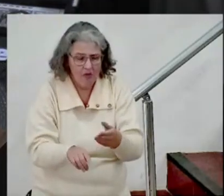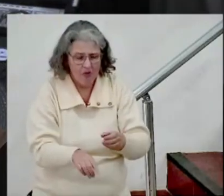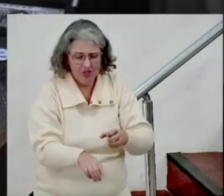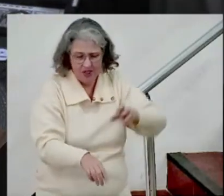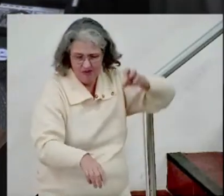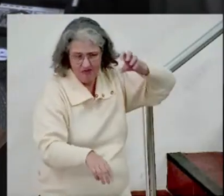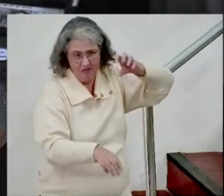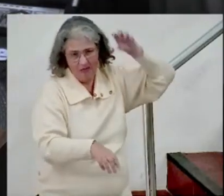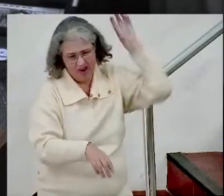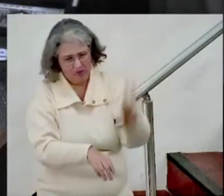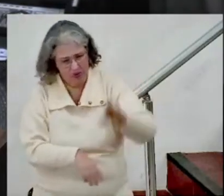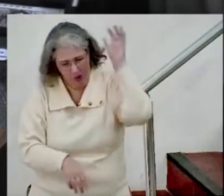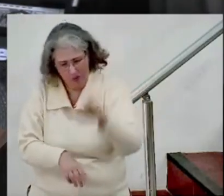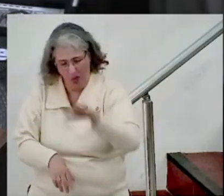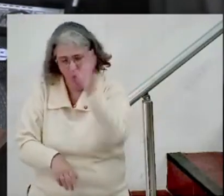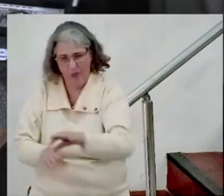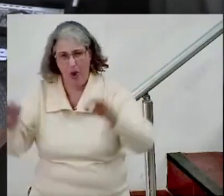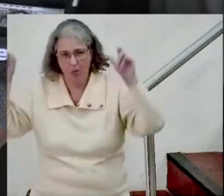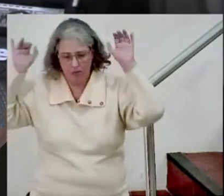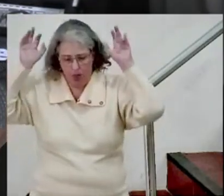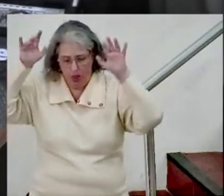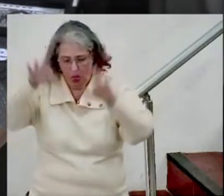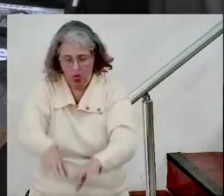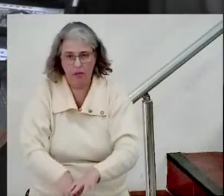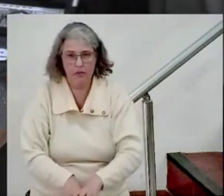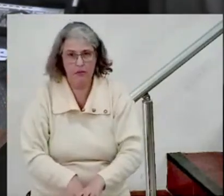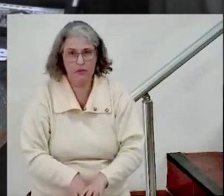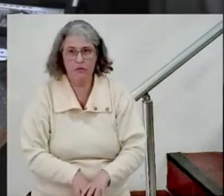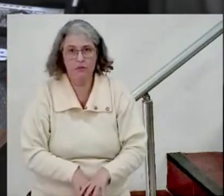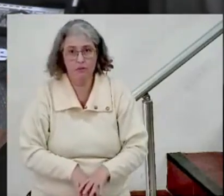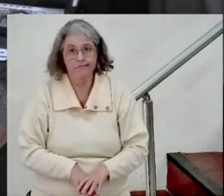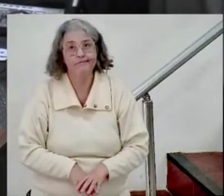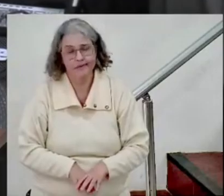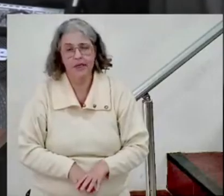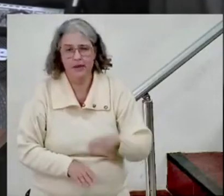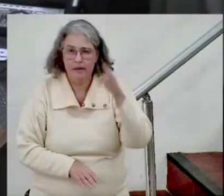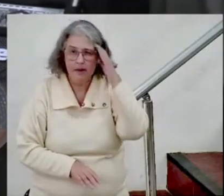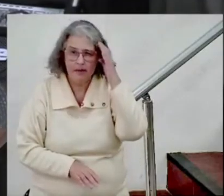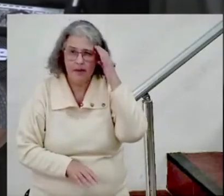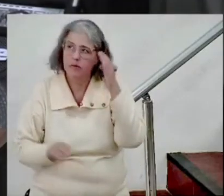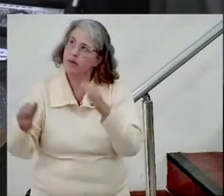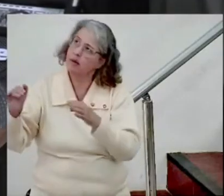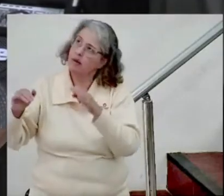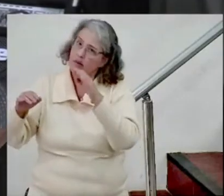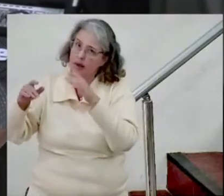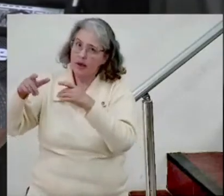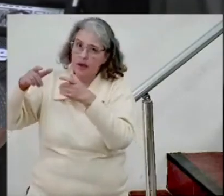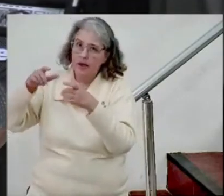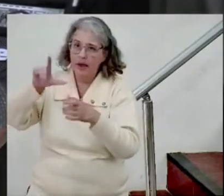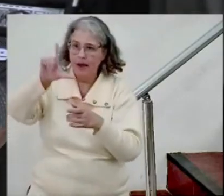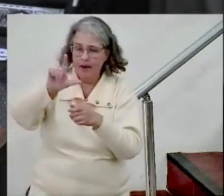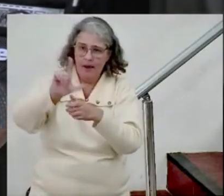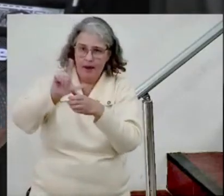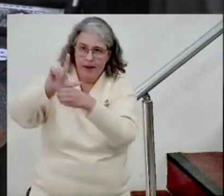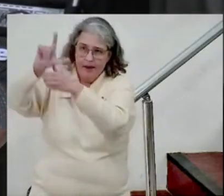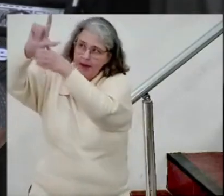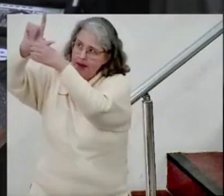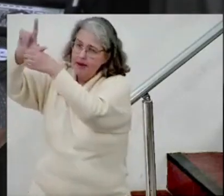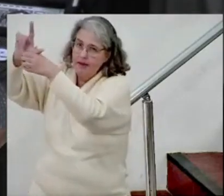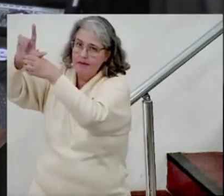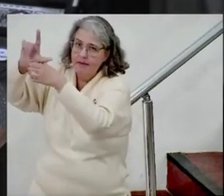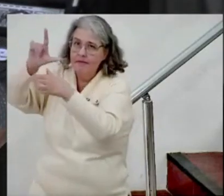de construir cidade naquela época, para você se proteger. E Laquis era uma cidade construída no alto da montanha. Esse é um